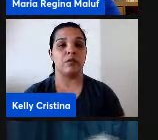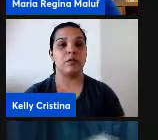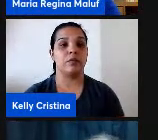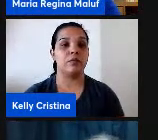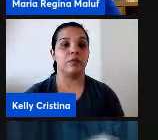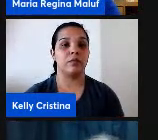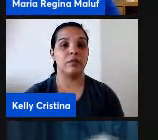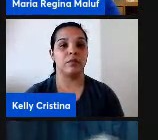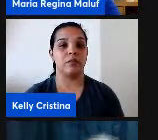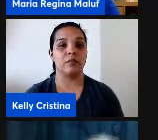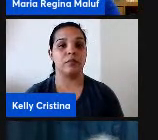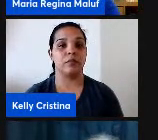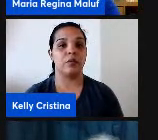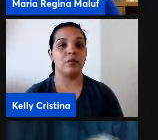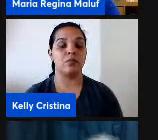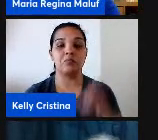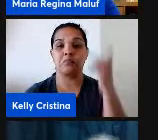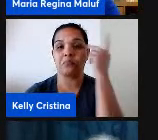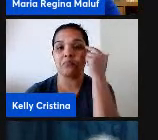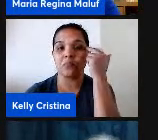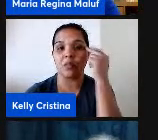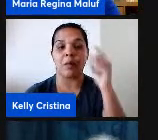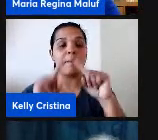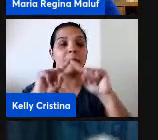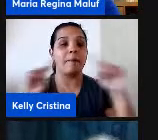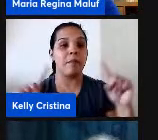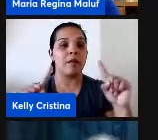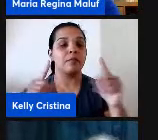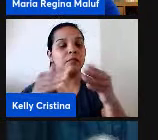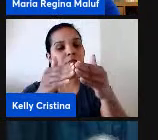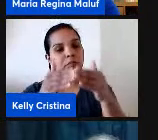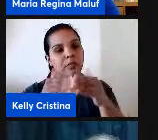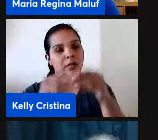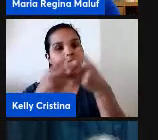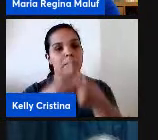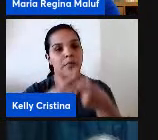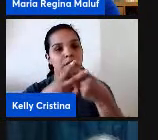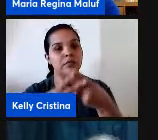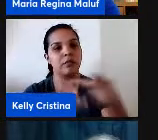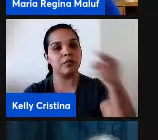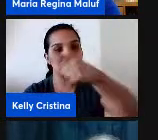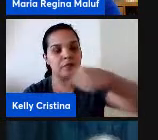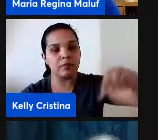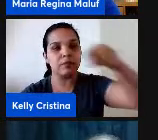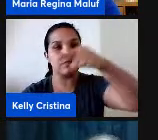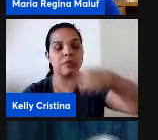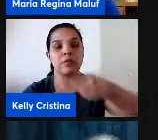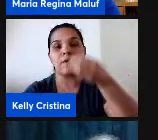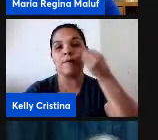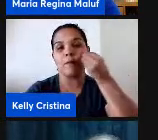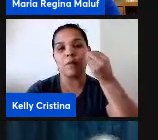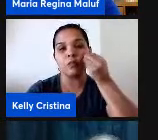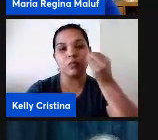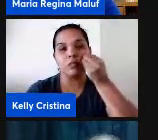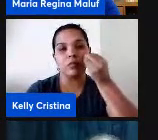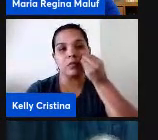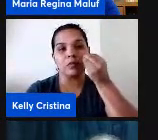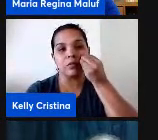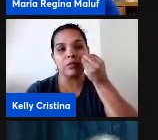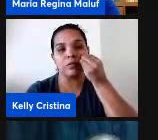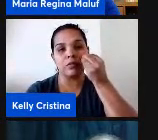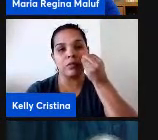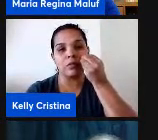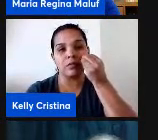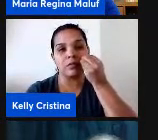muito comuns, mas eu peço a paciência de vocês e eu vou tentar ser